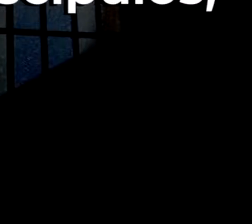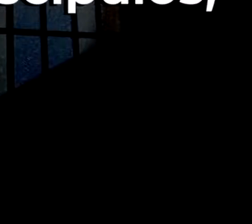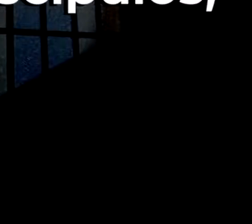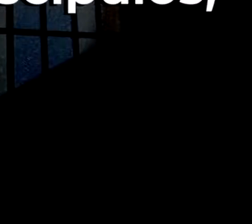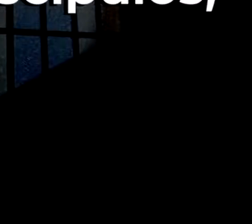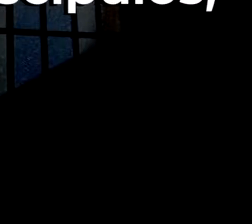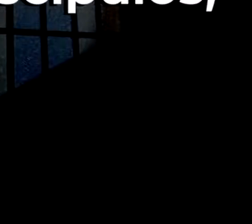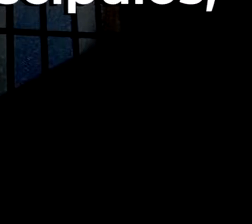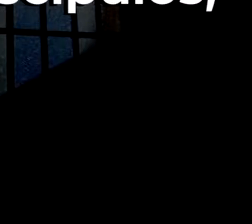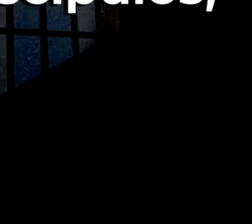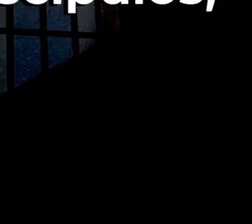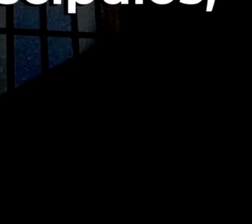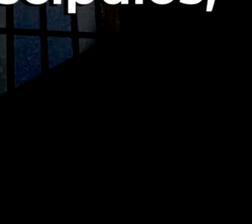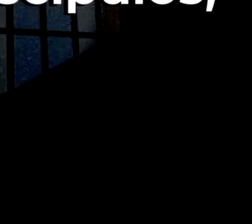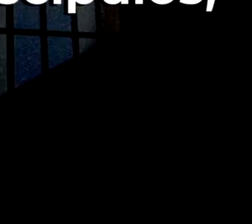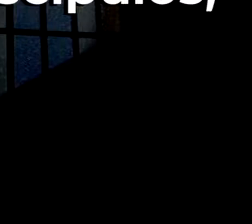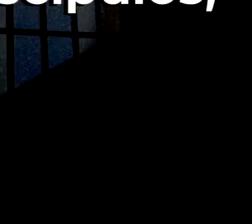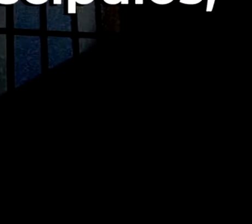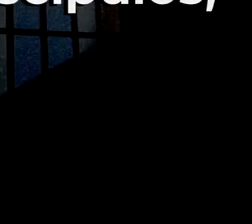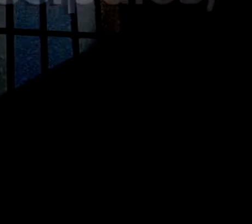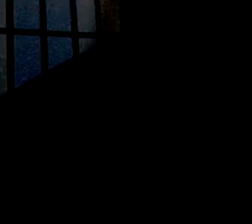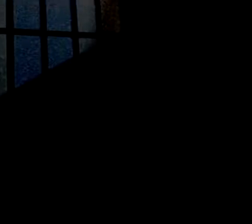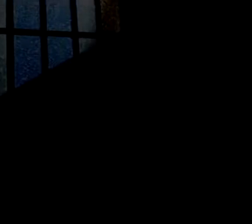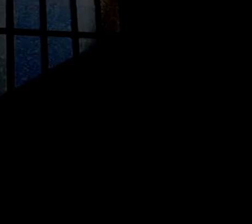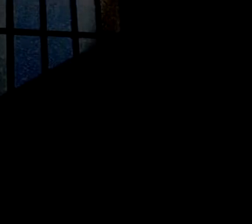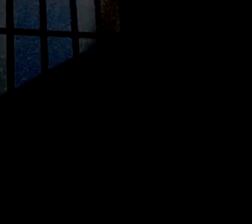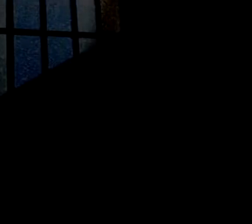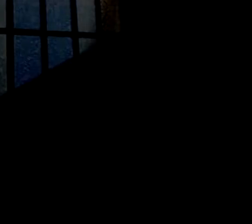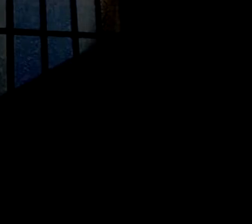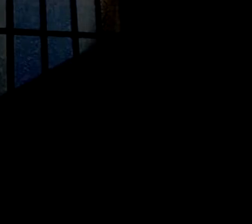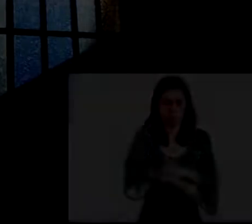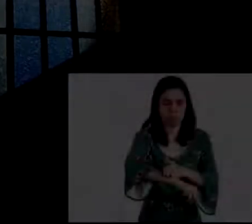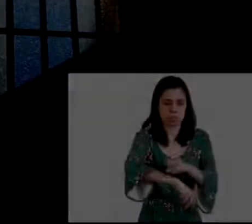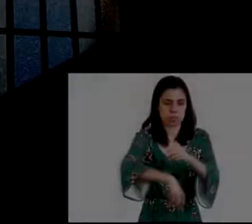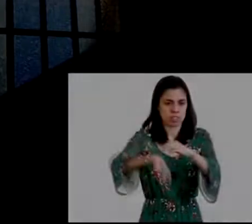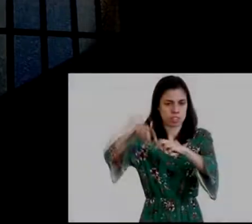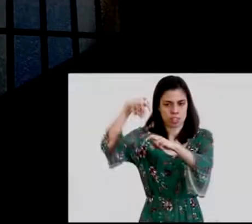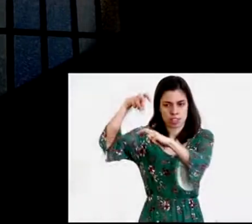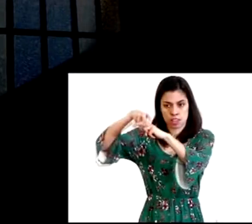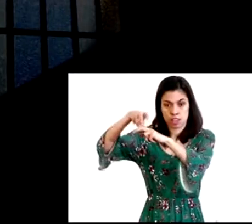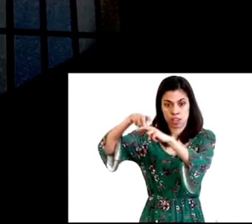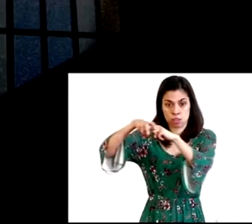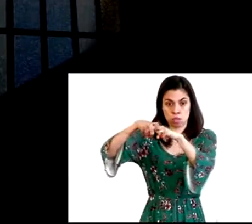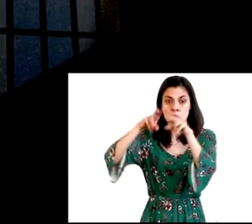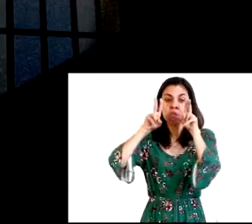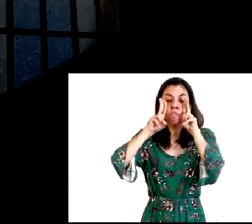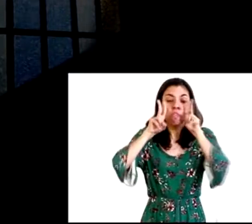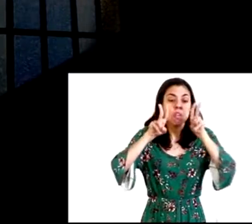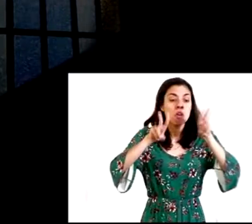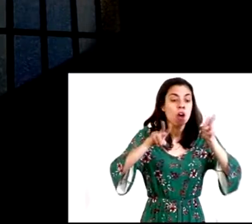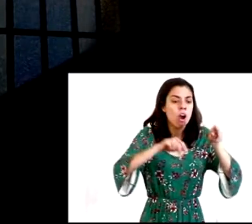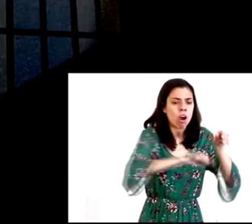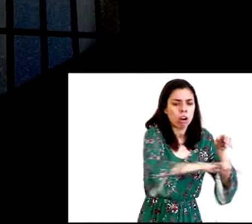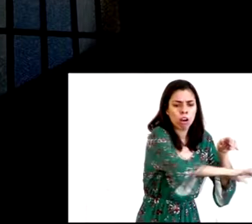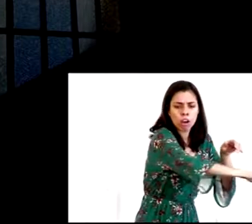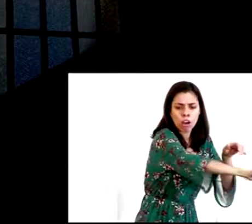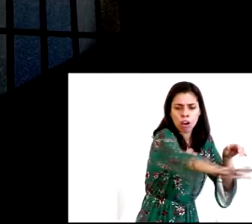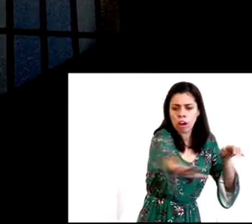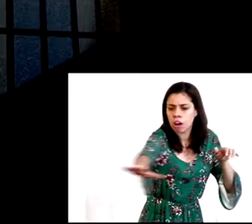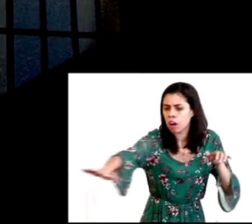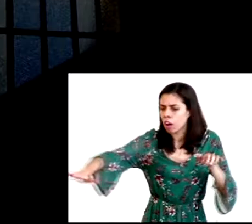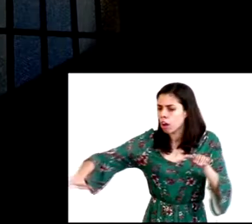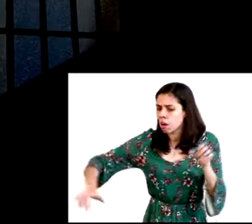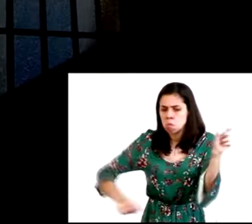se assentasse, aproximaram-se os seus discípulos, e ele passou a ensiná-los,